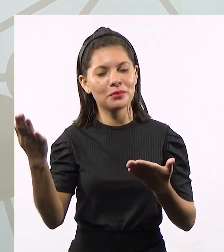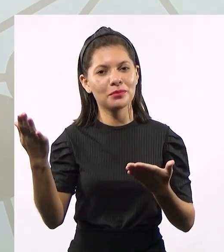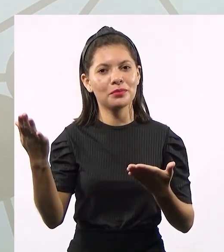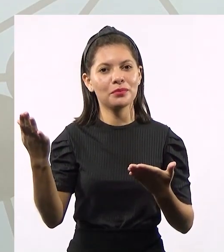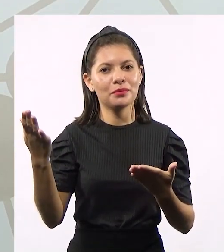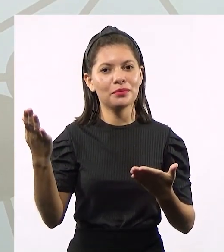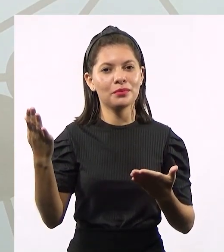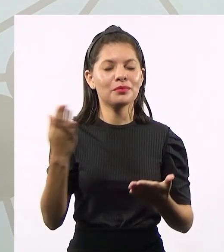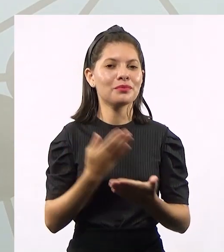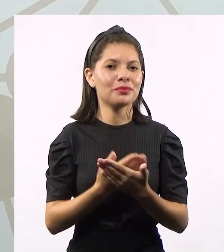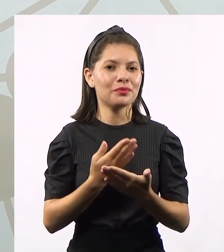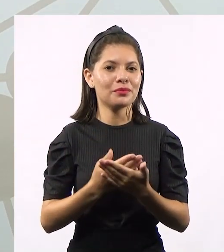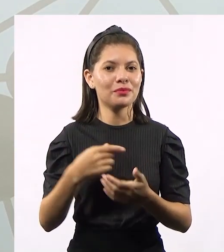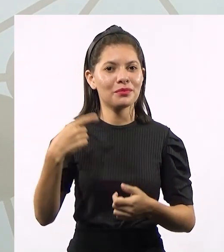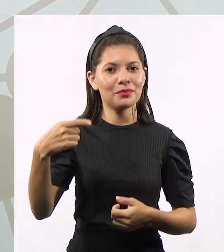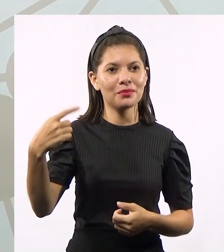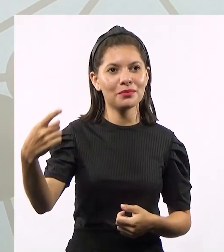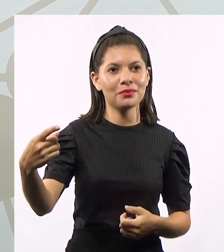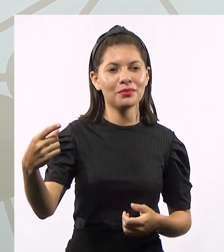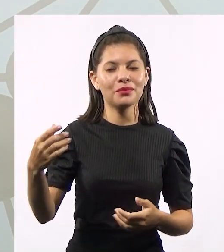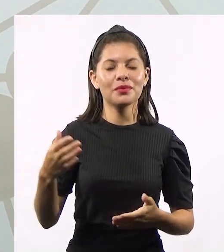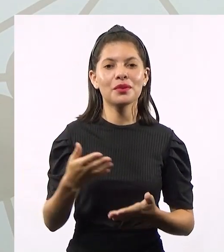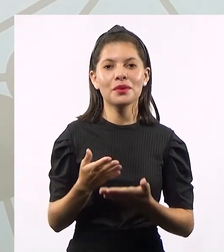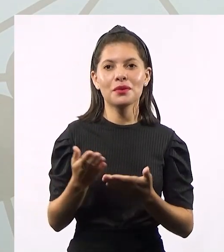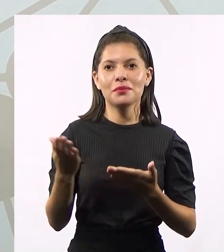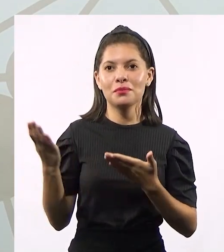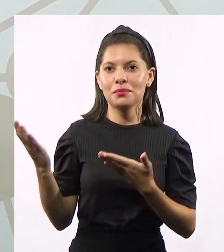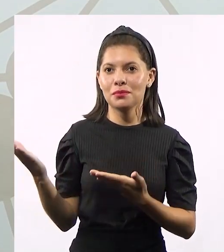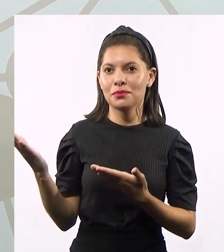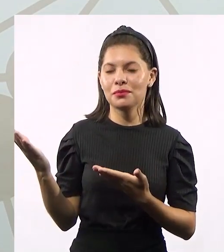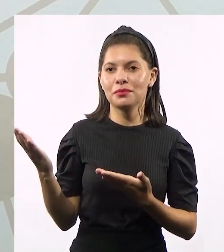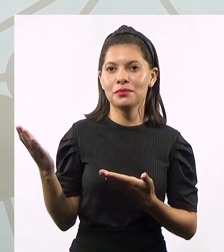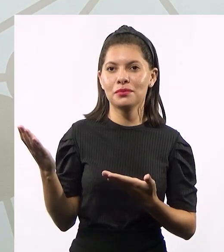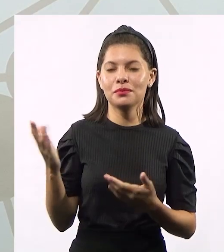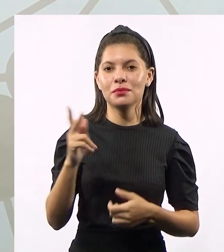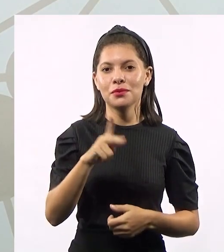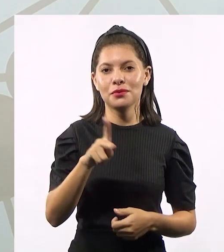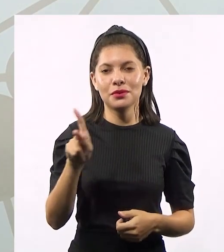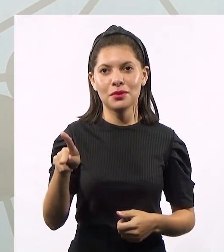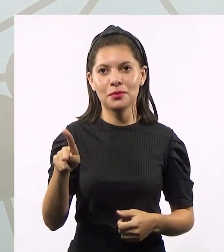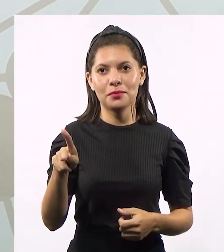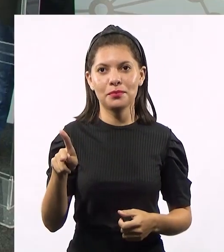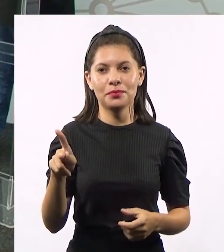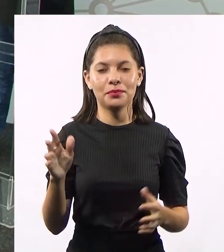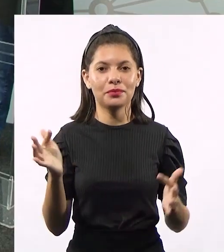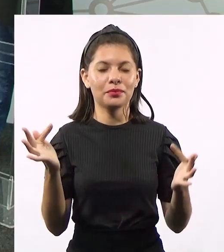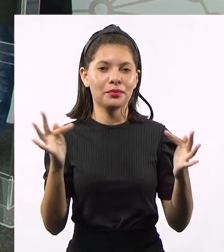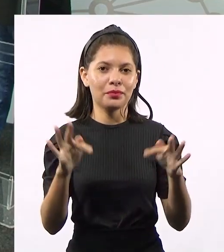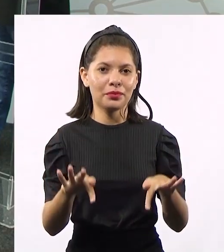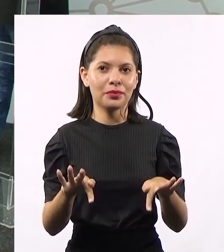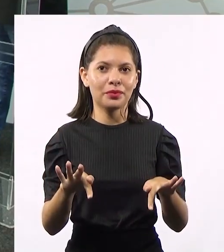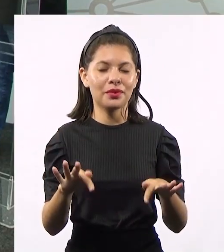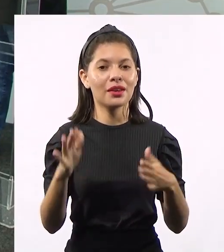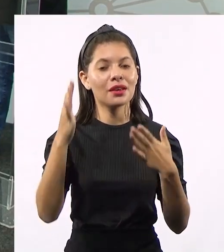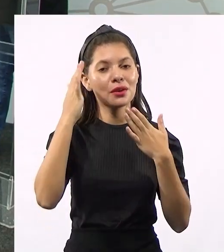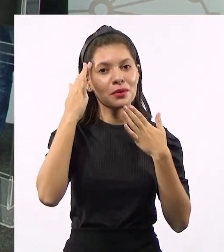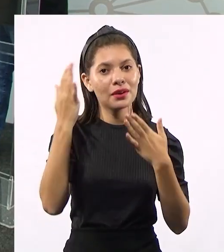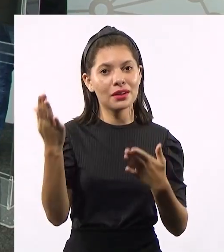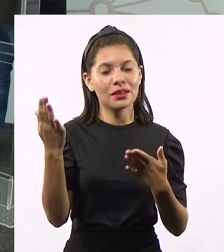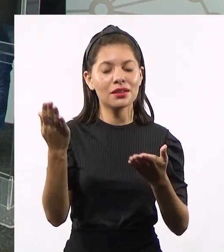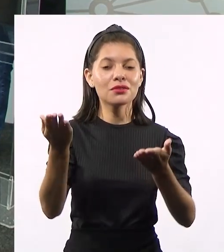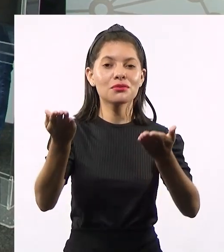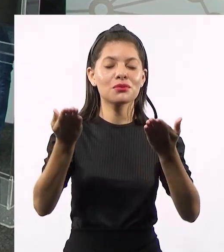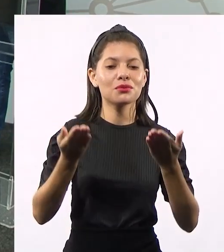uma vez e até a próxima aula. Agora eu vou passar para o professor Rafael para que possa ali fazer suas considerações finais. Professor Saulo, eu